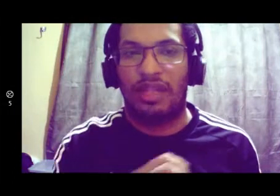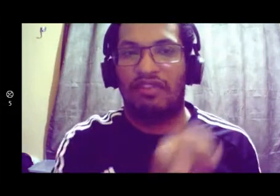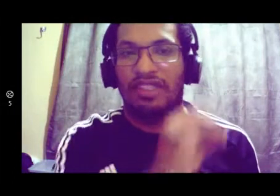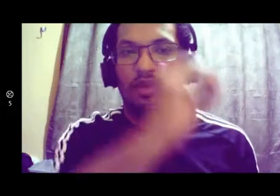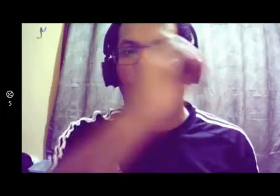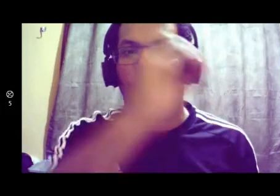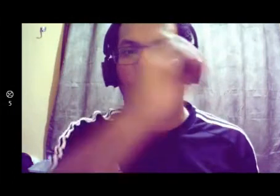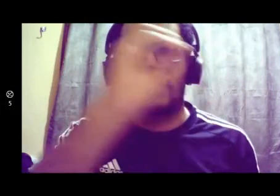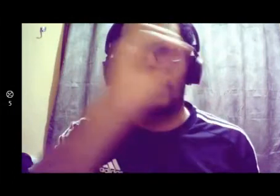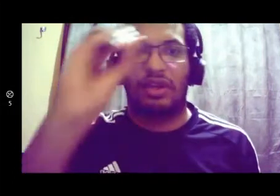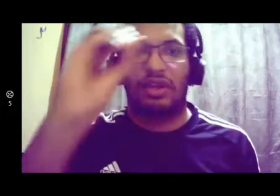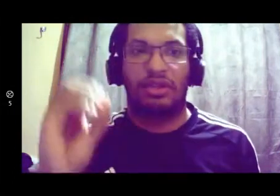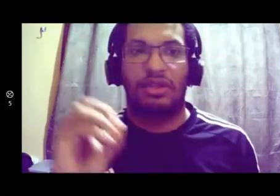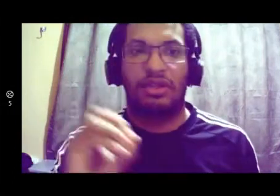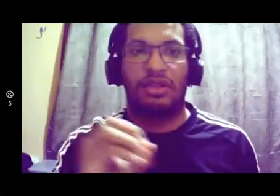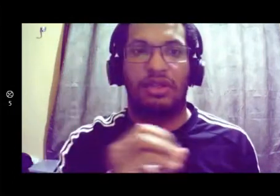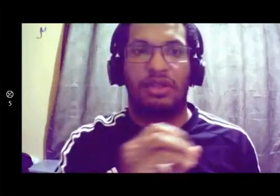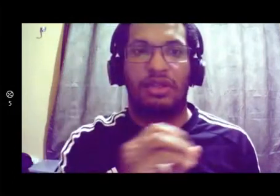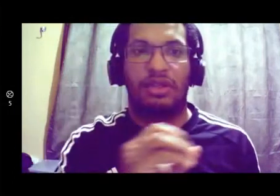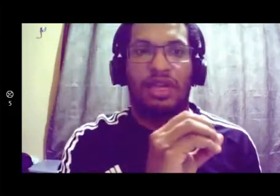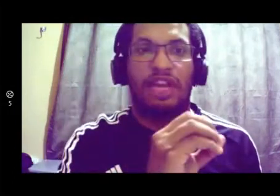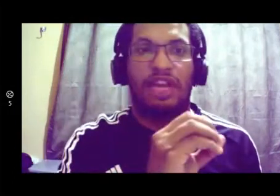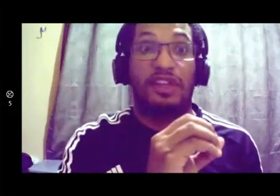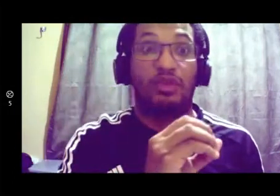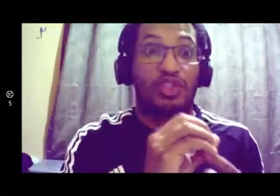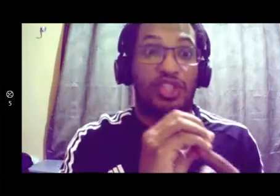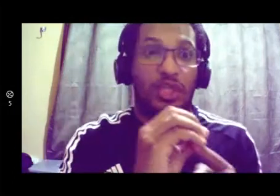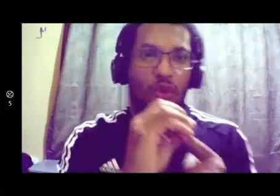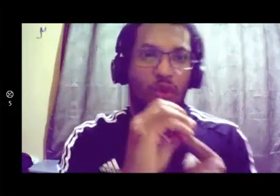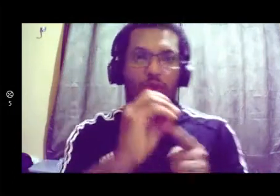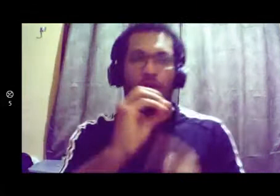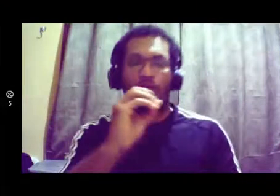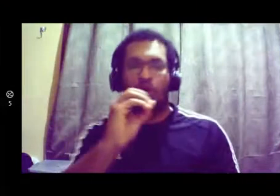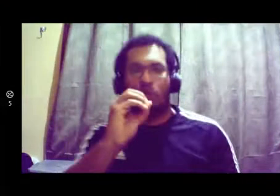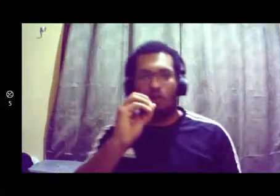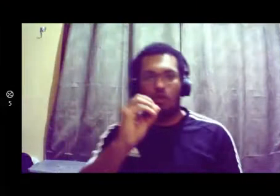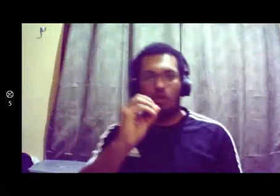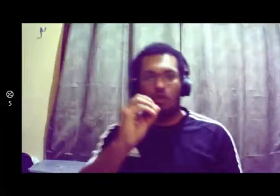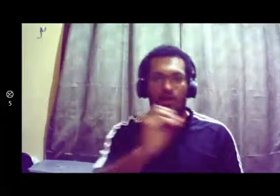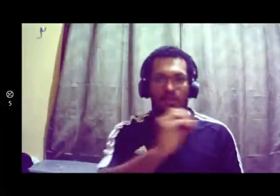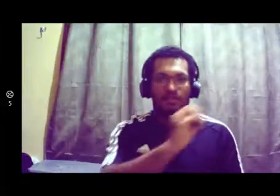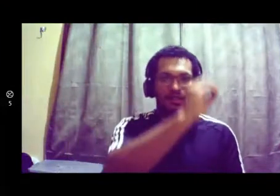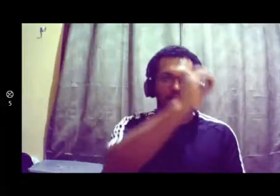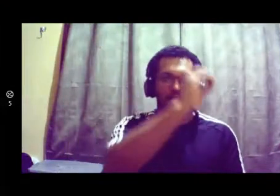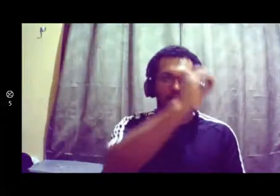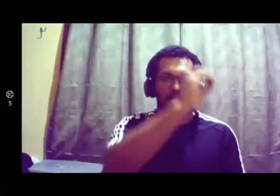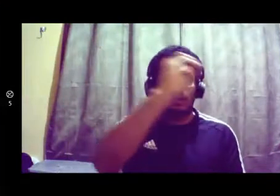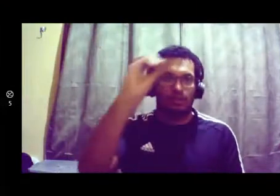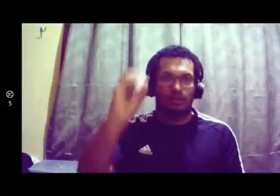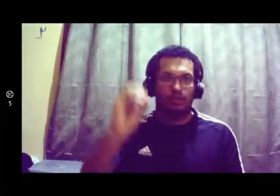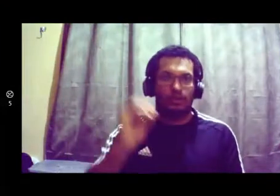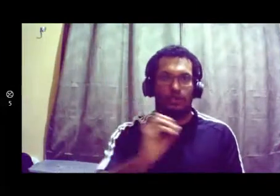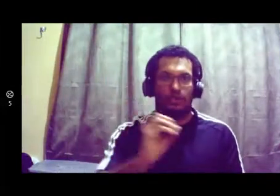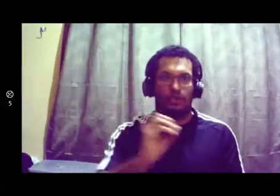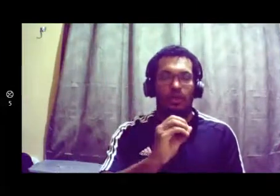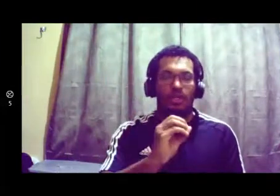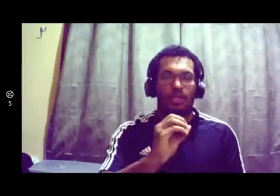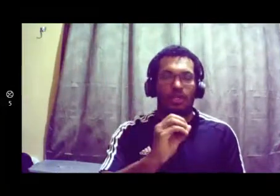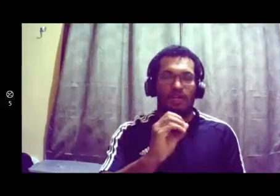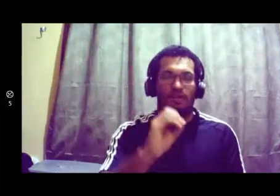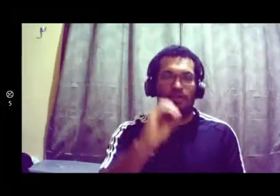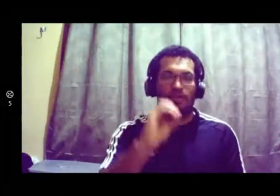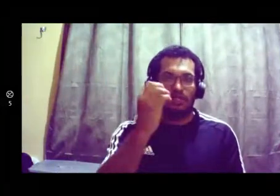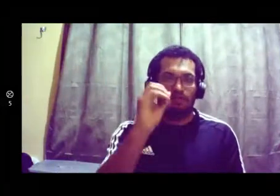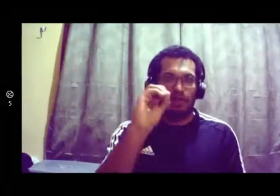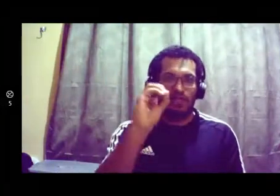Outubro, ele está fazendo assim, ó. Ele faz um círculo com o O. Está fazendo assim, ó. O círculo. E